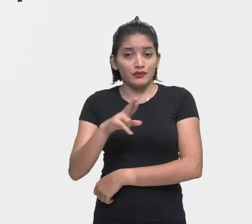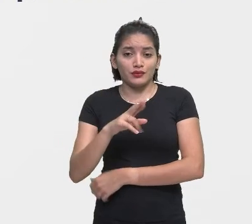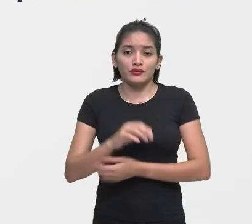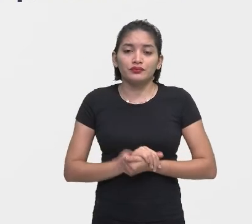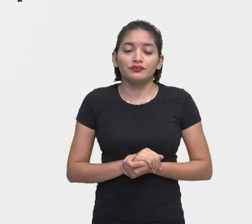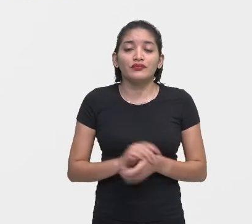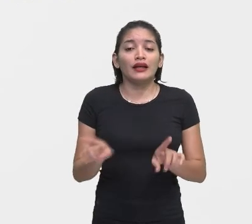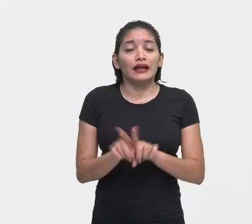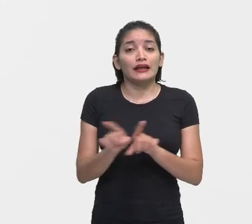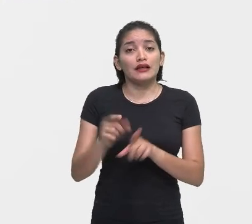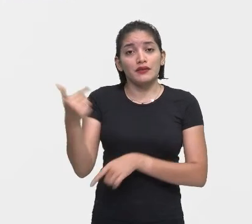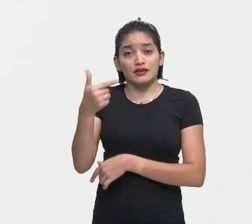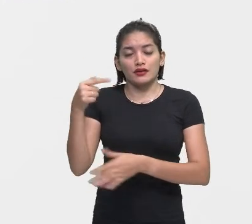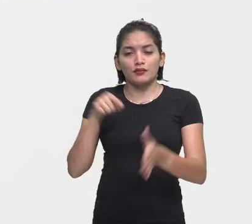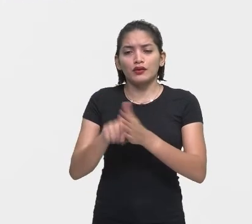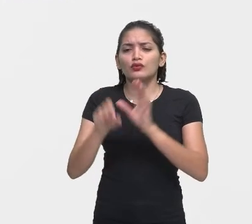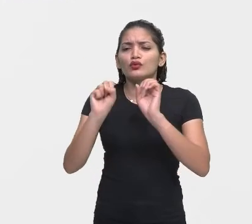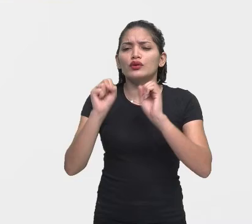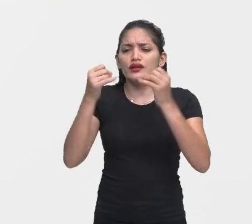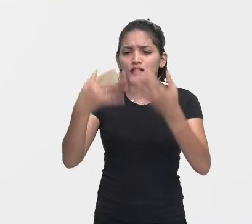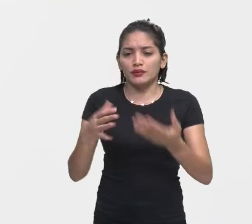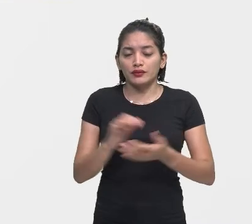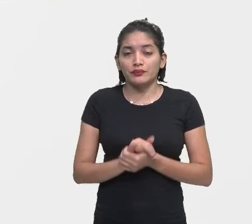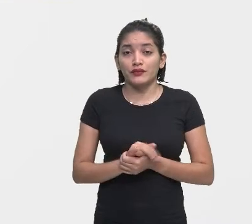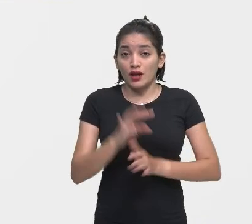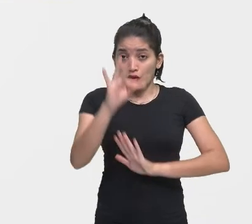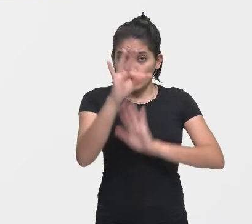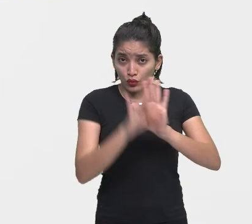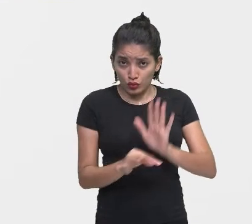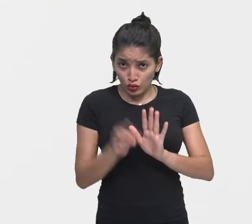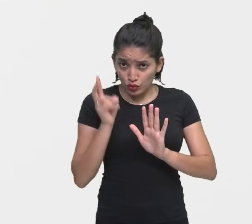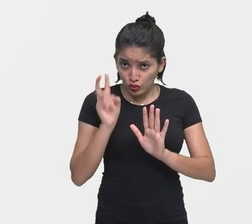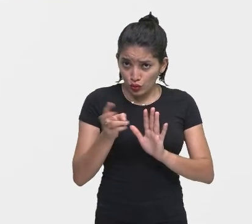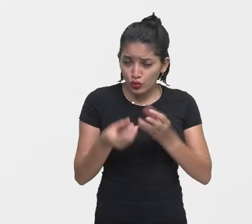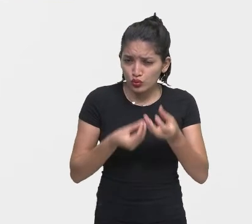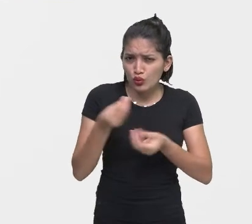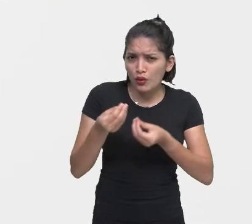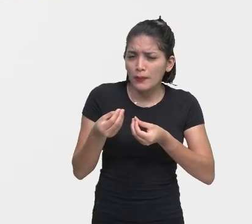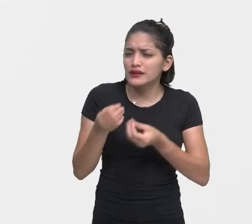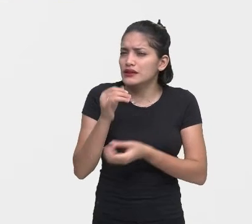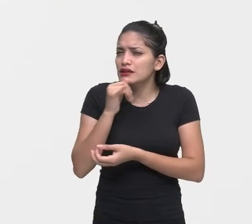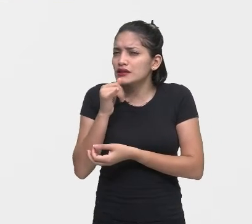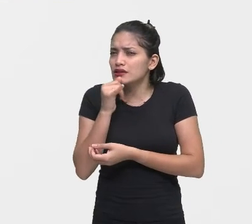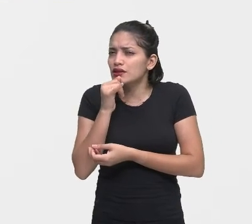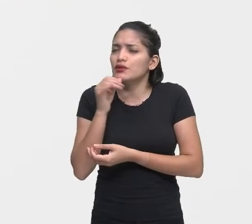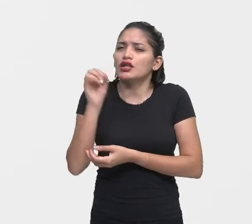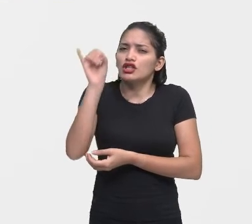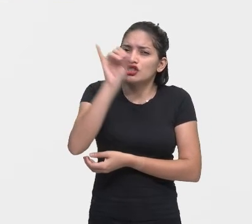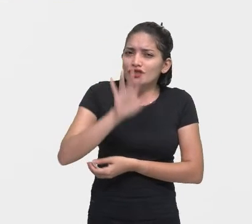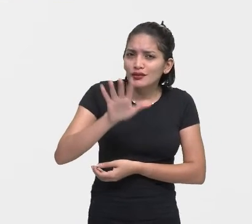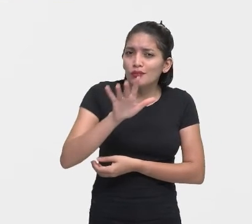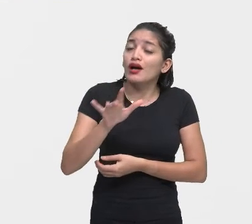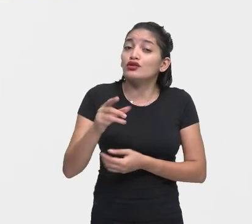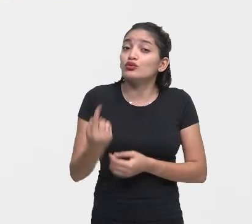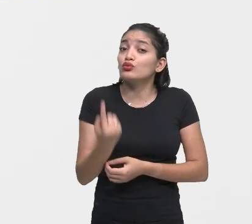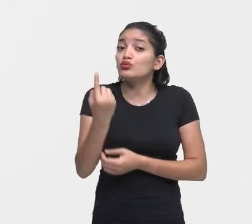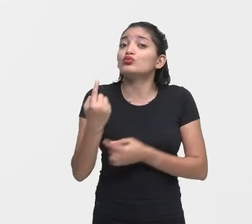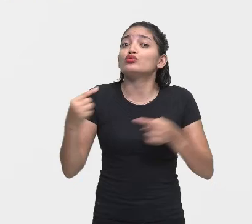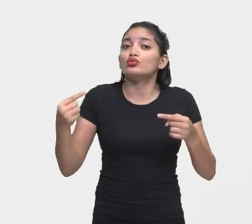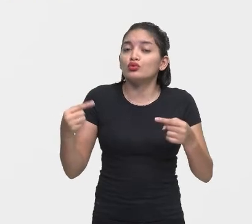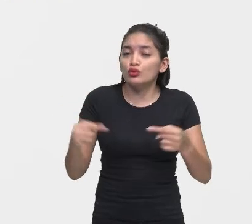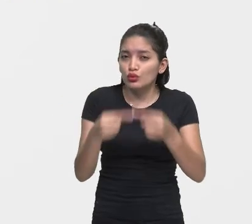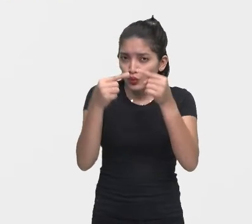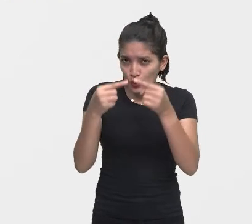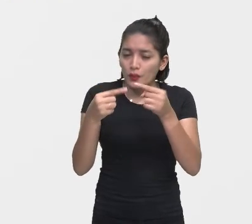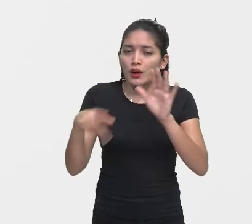a questão 2 diz assim: o texto a seguir pode ser tomado como exemplo ilustrativo do estilo de um dos heterônimos